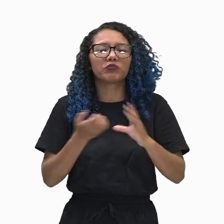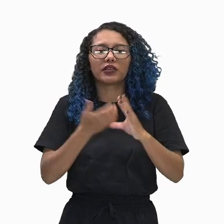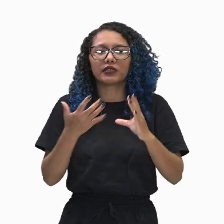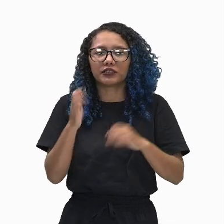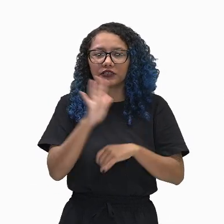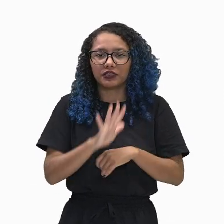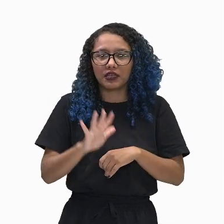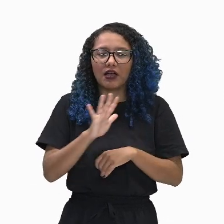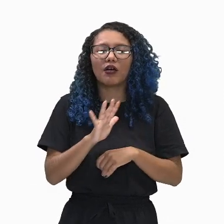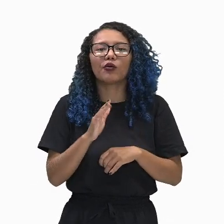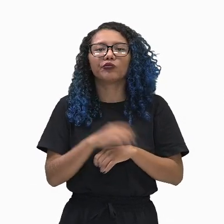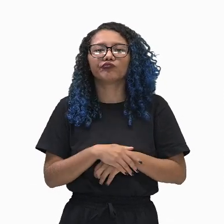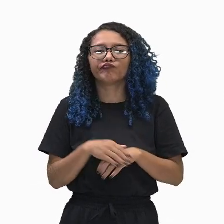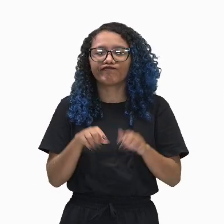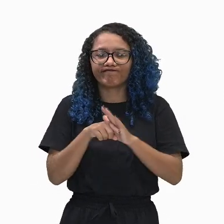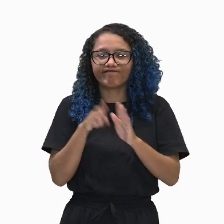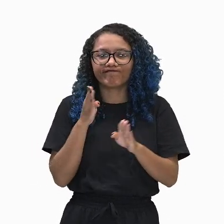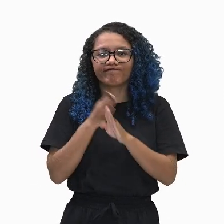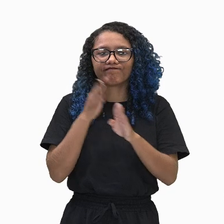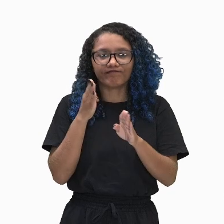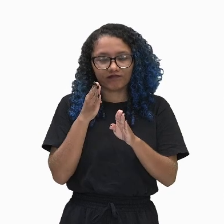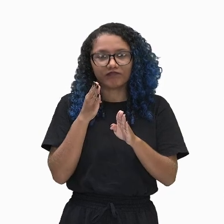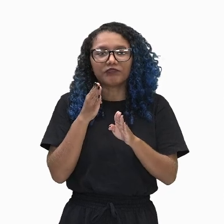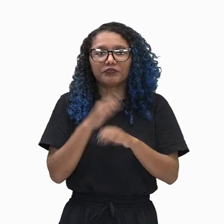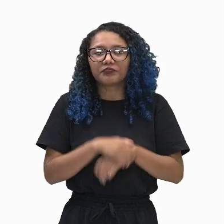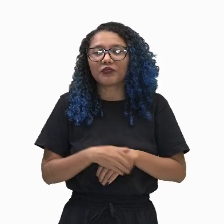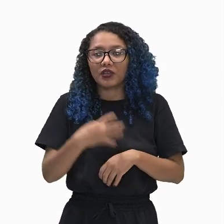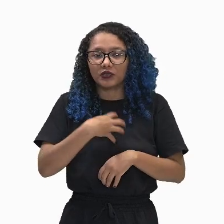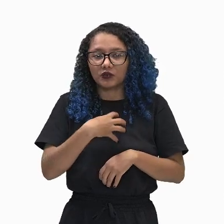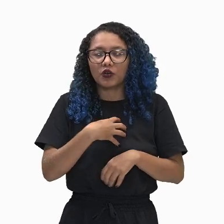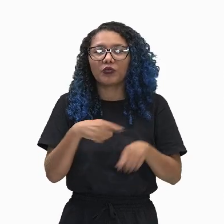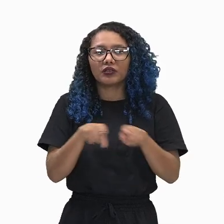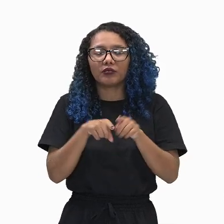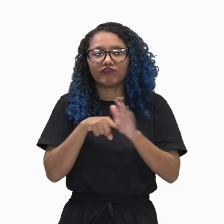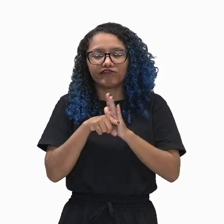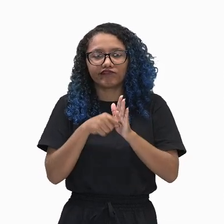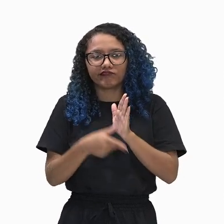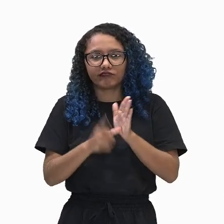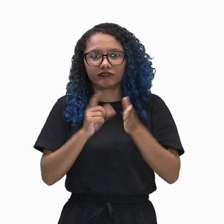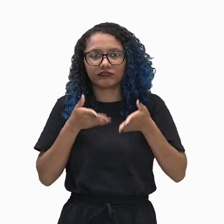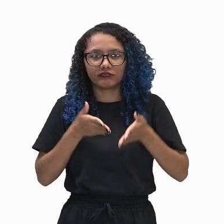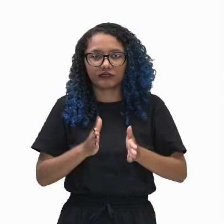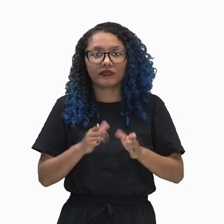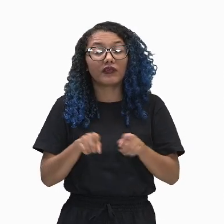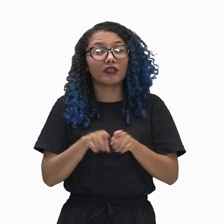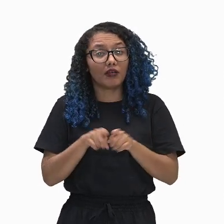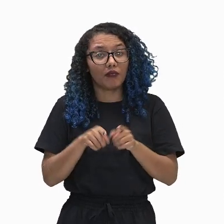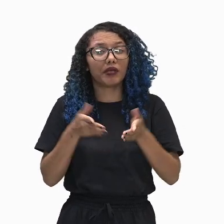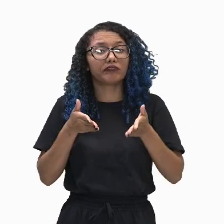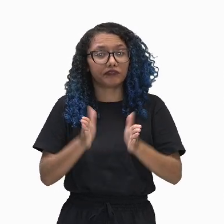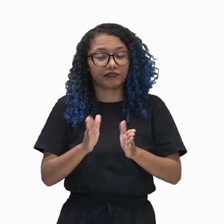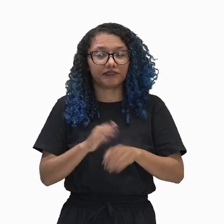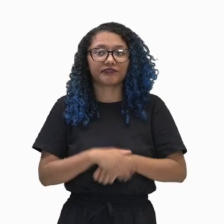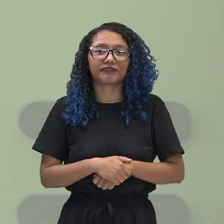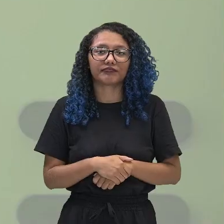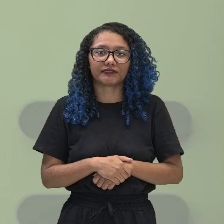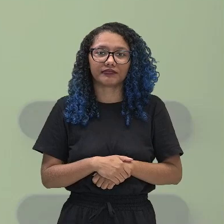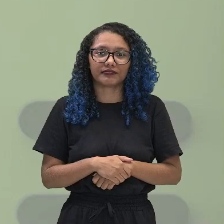é características gerais, diagnóstico, sintomas, pré-natal e